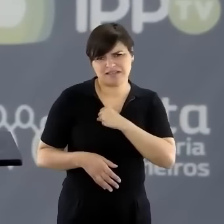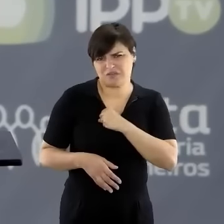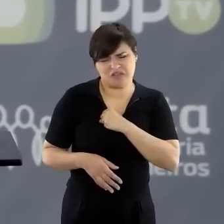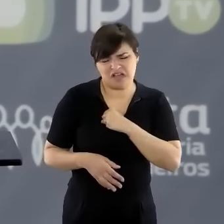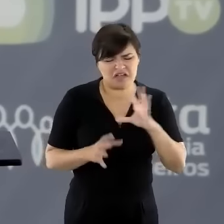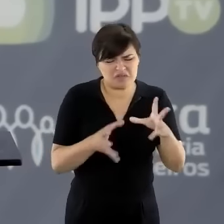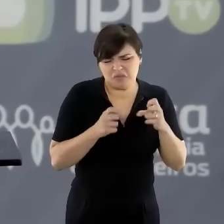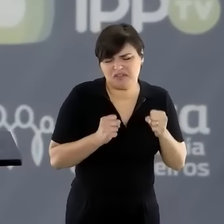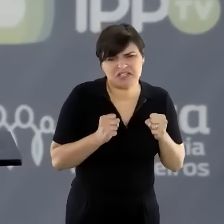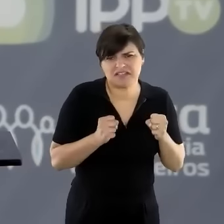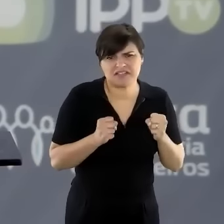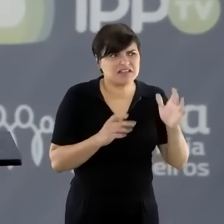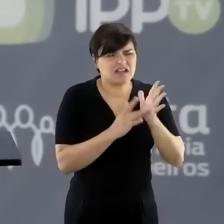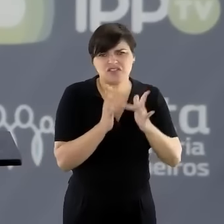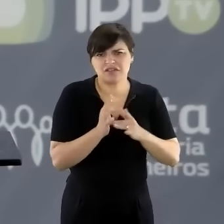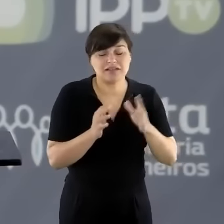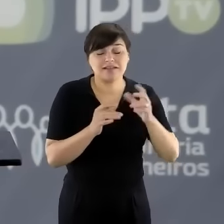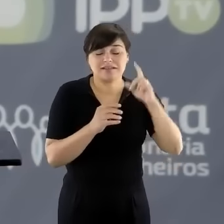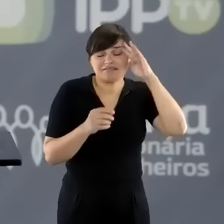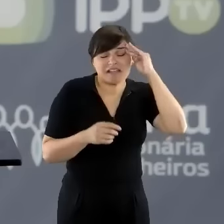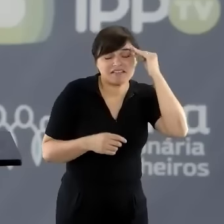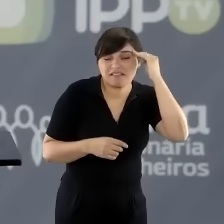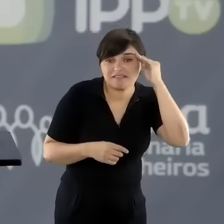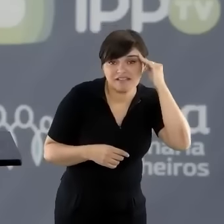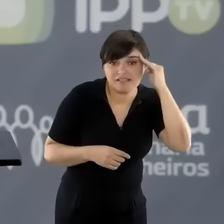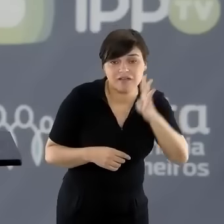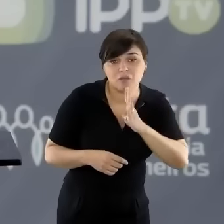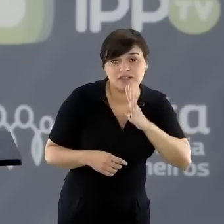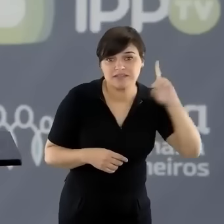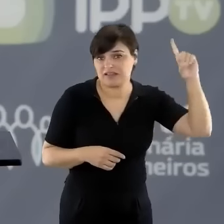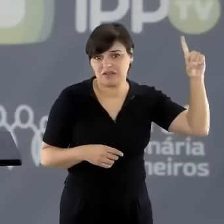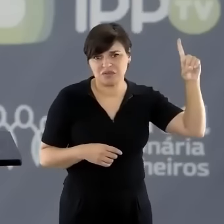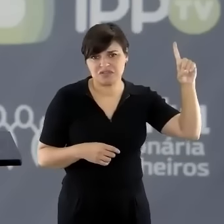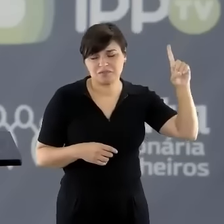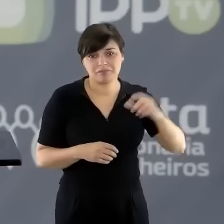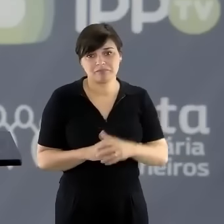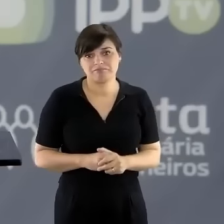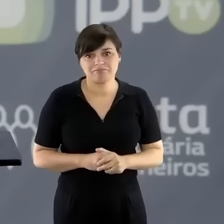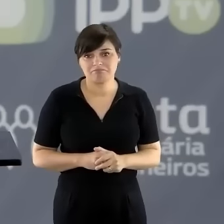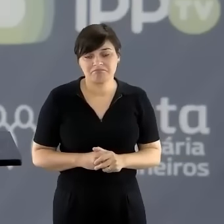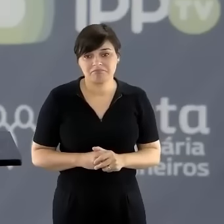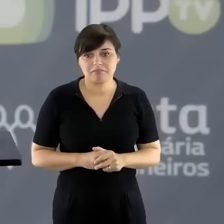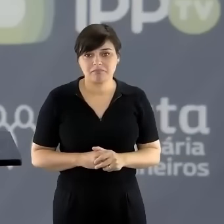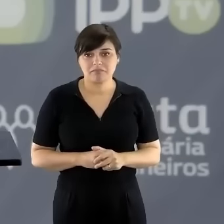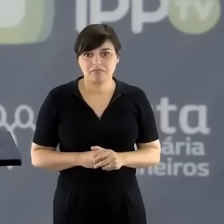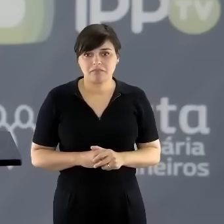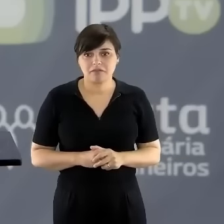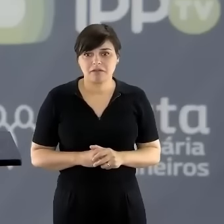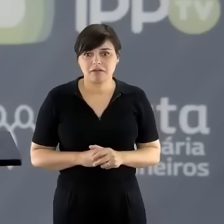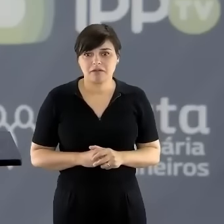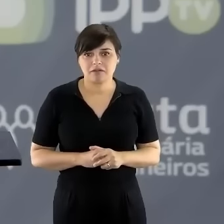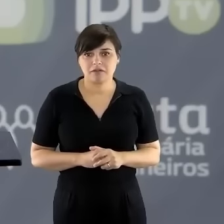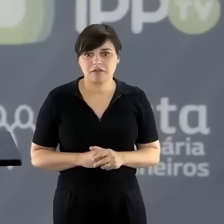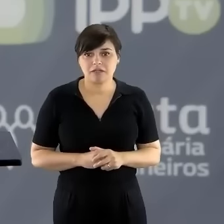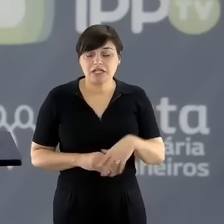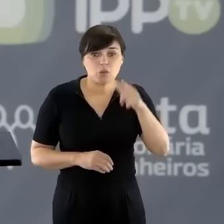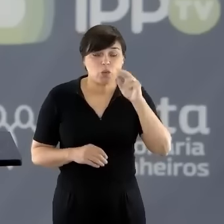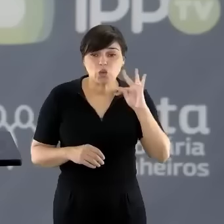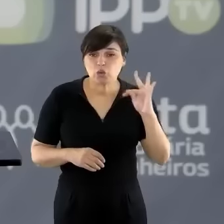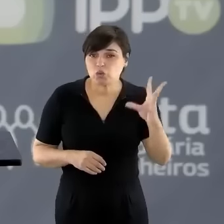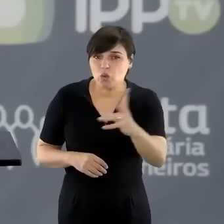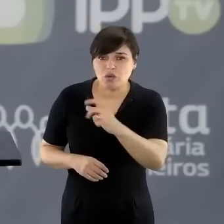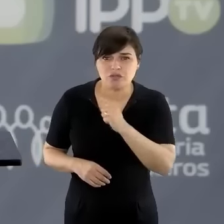surpresa dele do Rei às crianças dos homens à mulheres dos